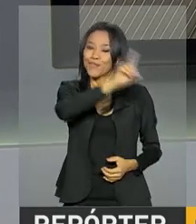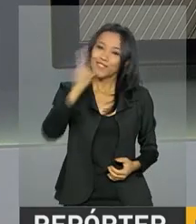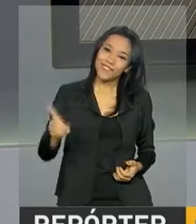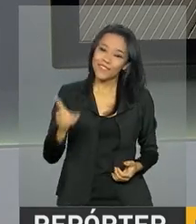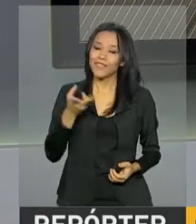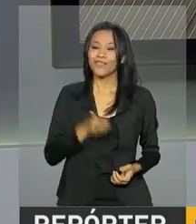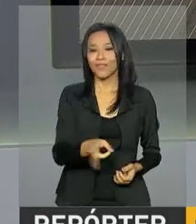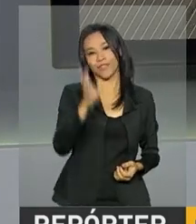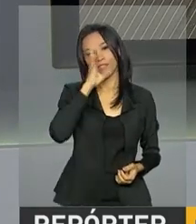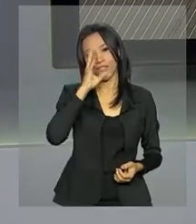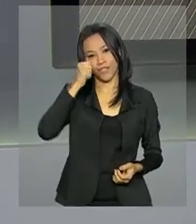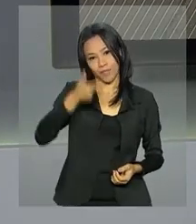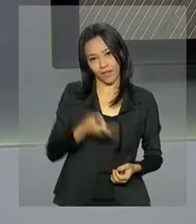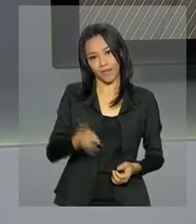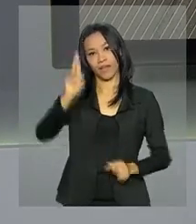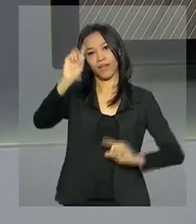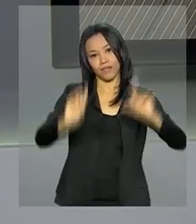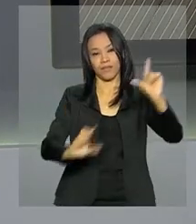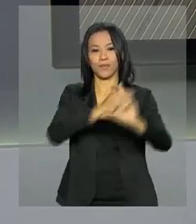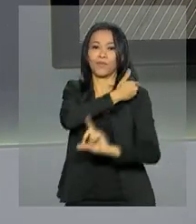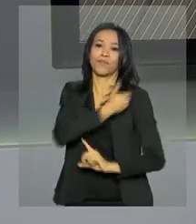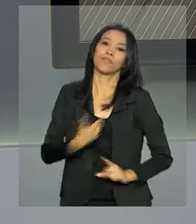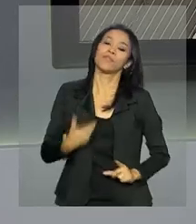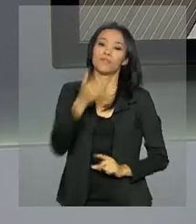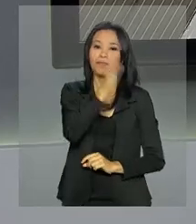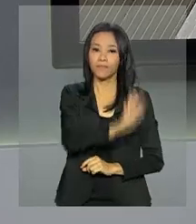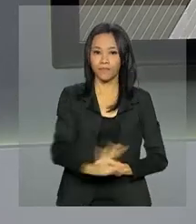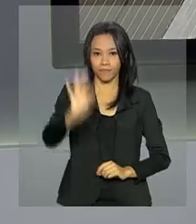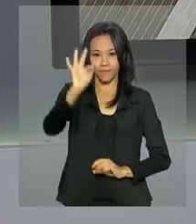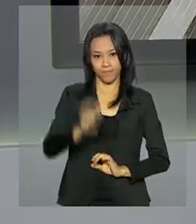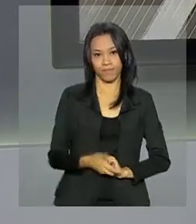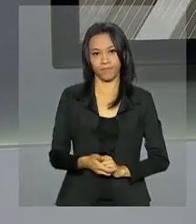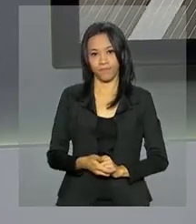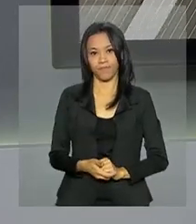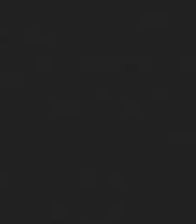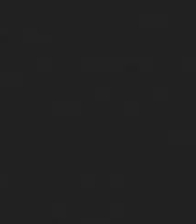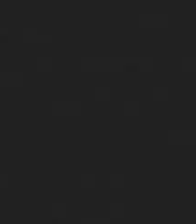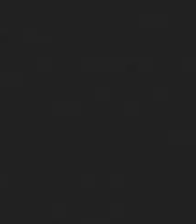pra você continue com a gente aqui na nbr a tv do governo federal